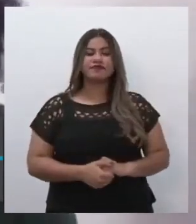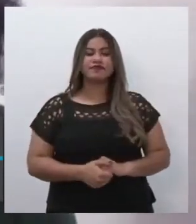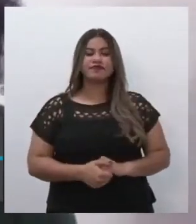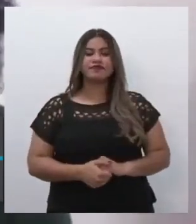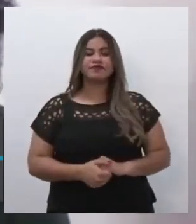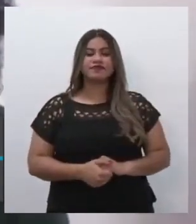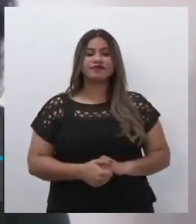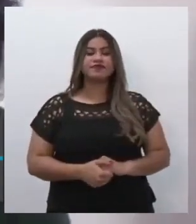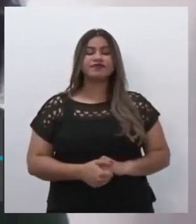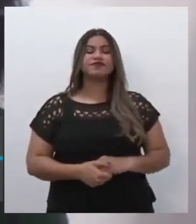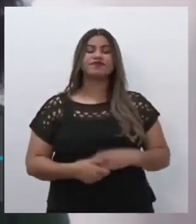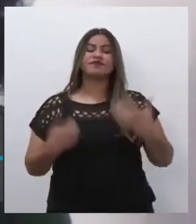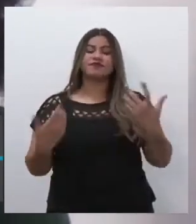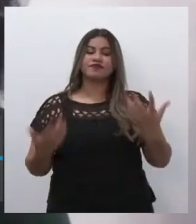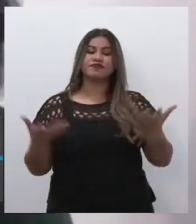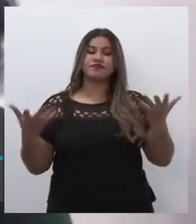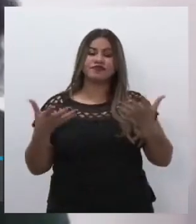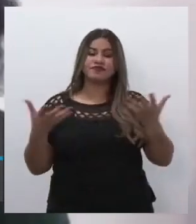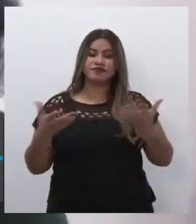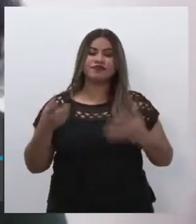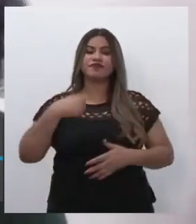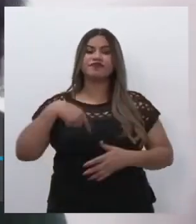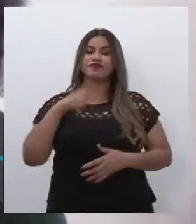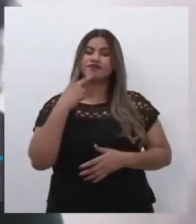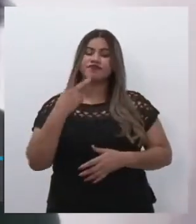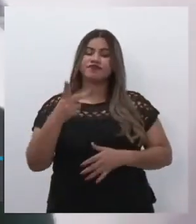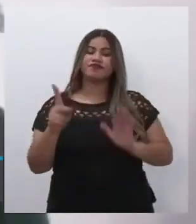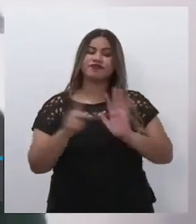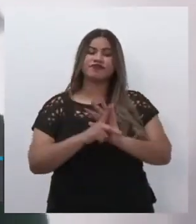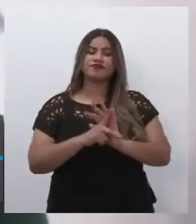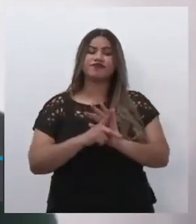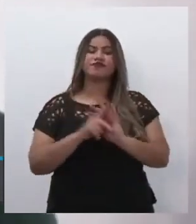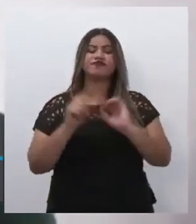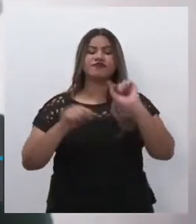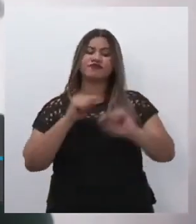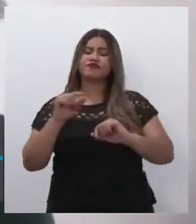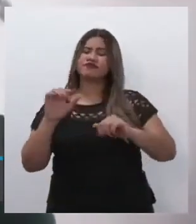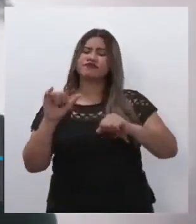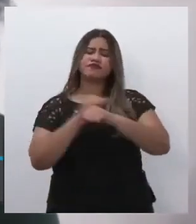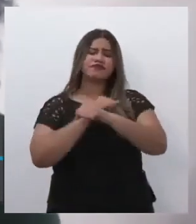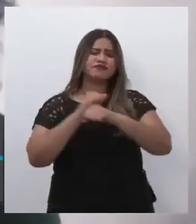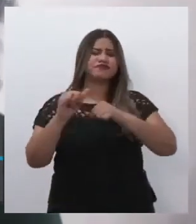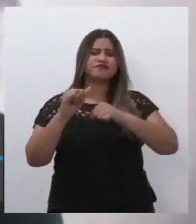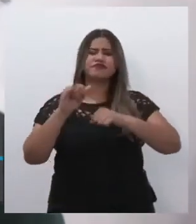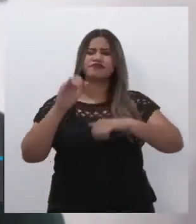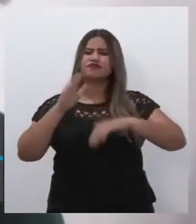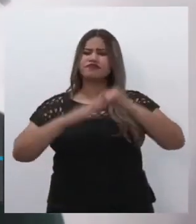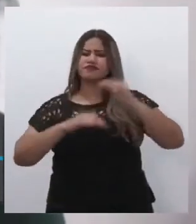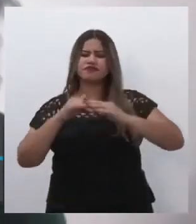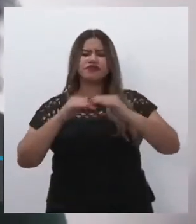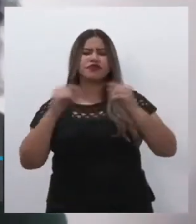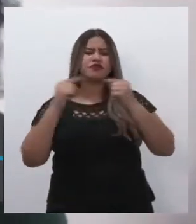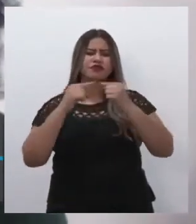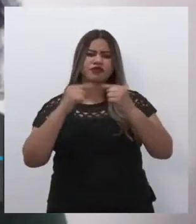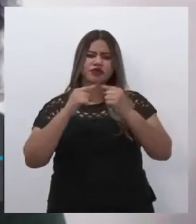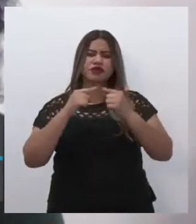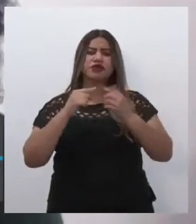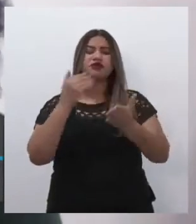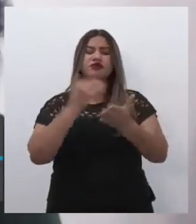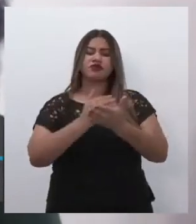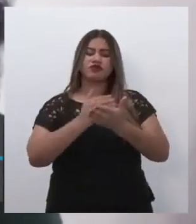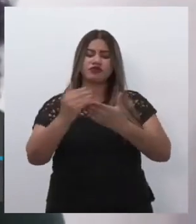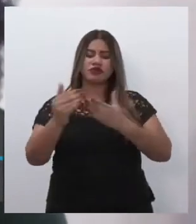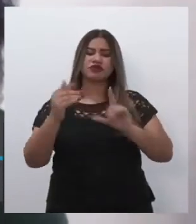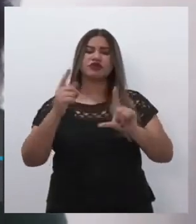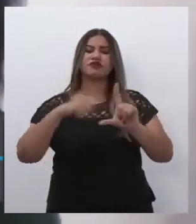Então, nesse momento, a gente fala, independente da estratégia escolhida para iniciar esses trabalhos com